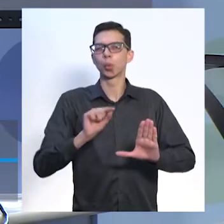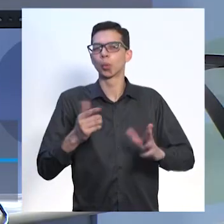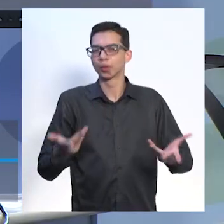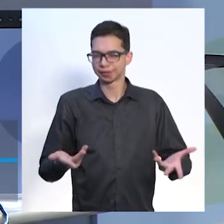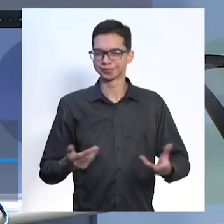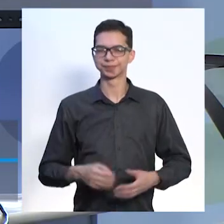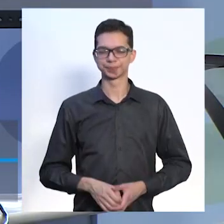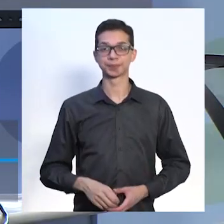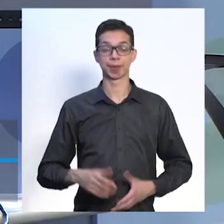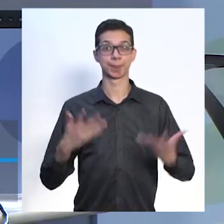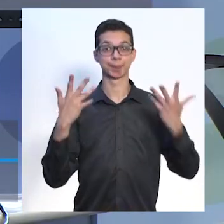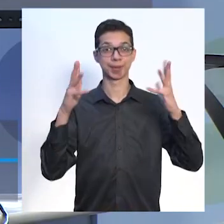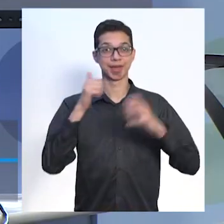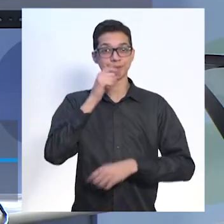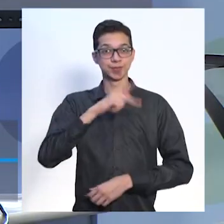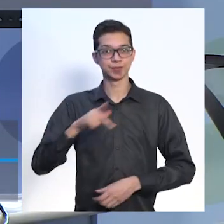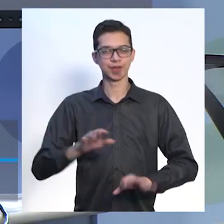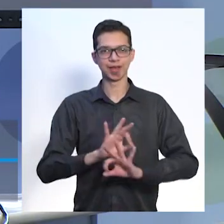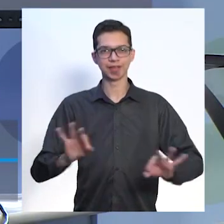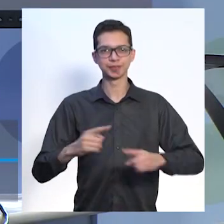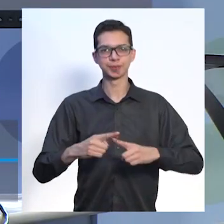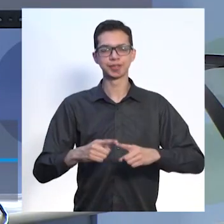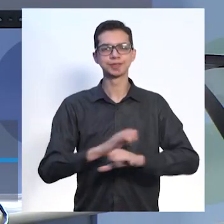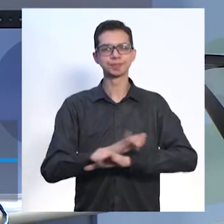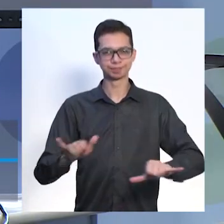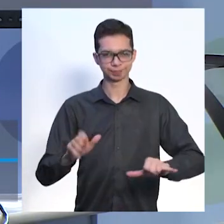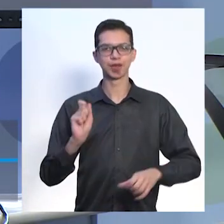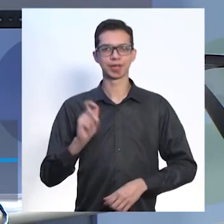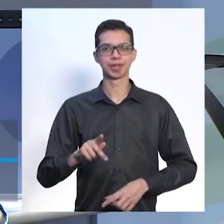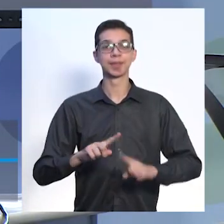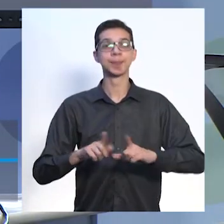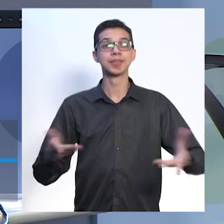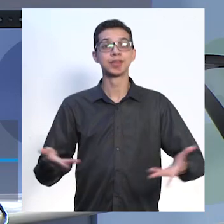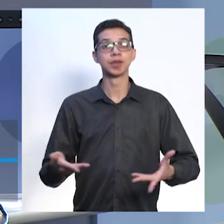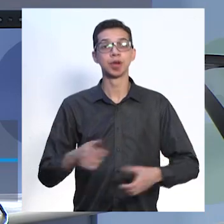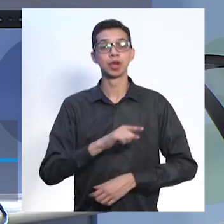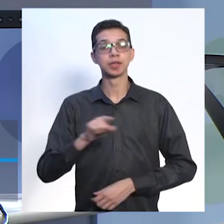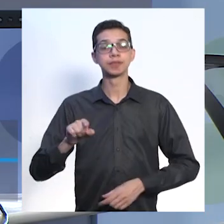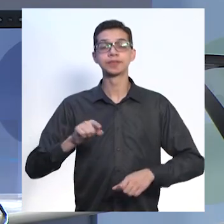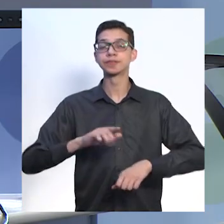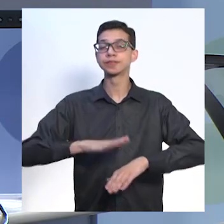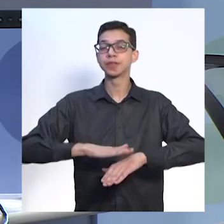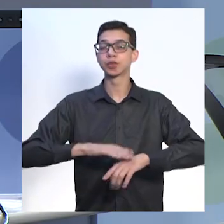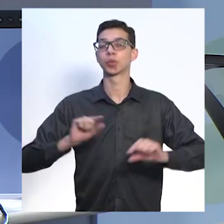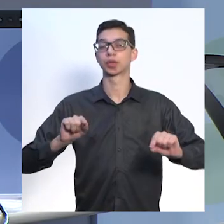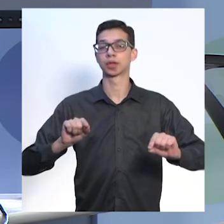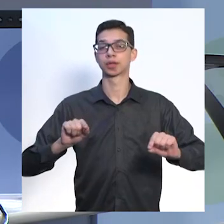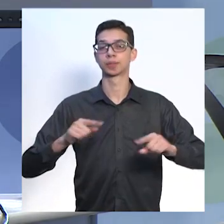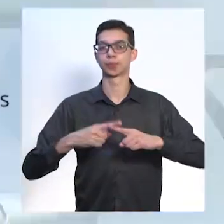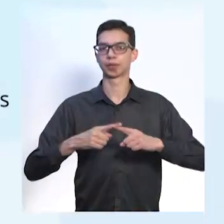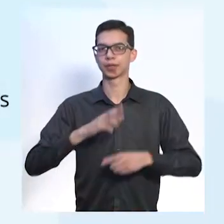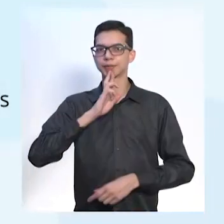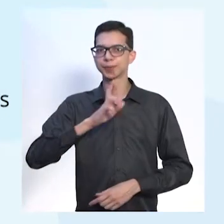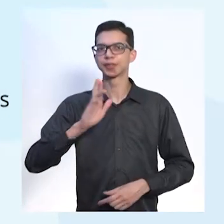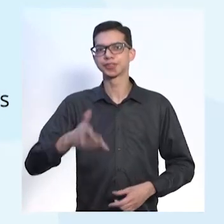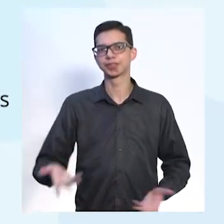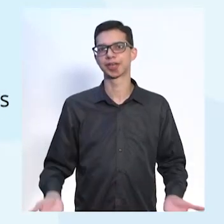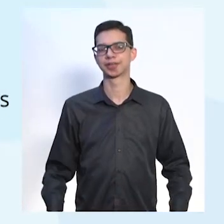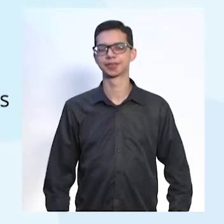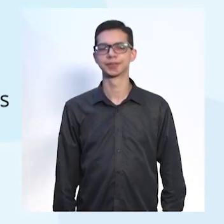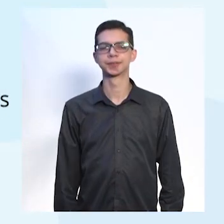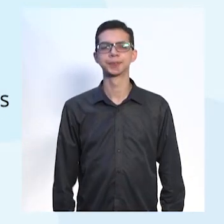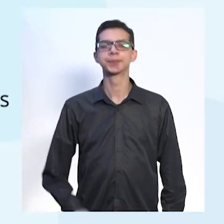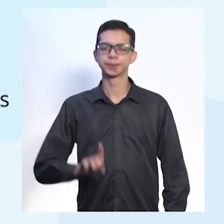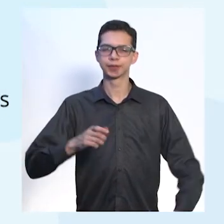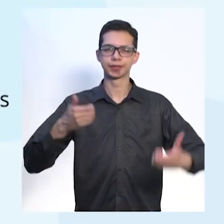É ótimo. É uma notícia, ok. Agora, o que vocês vão ter o trabalho de fazer, então? Já que eu já dei a resposta. Justifica aí para a